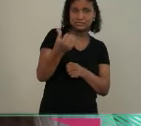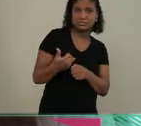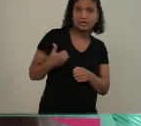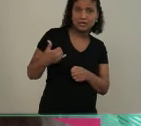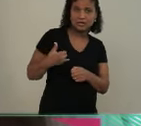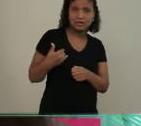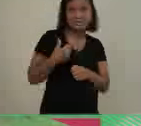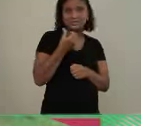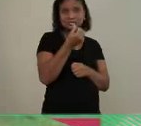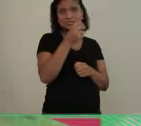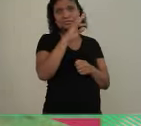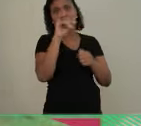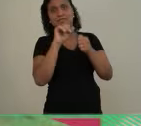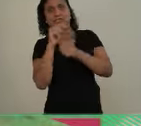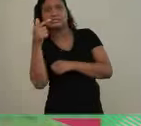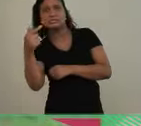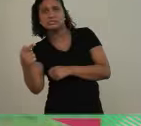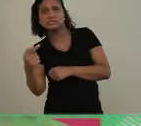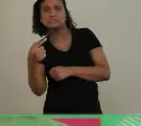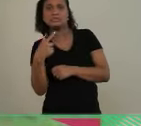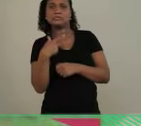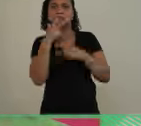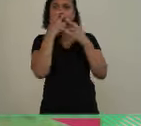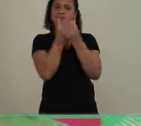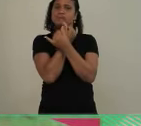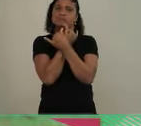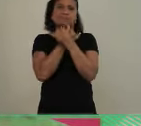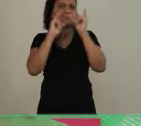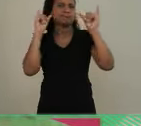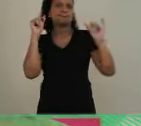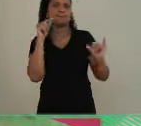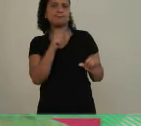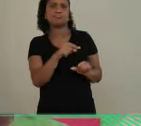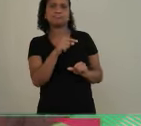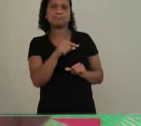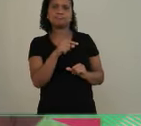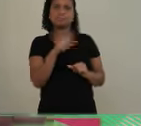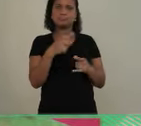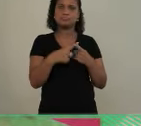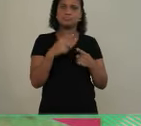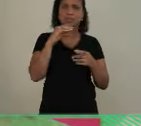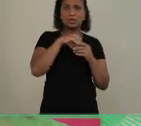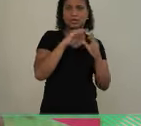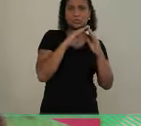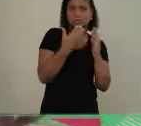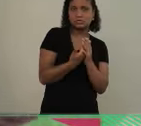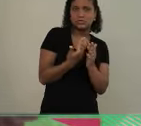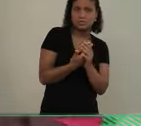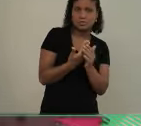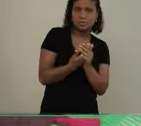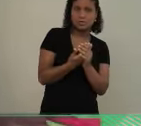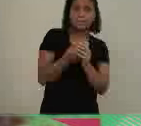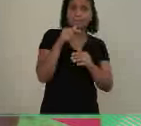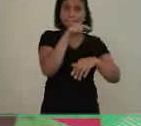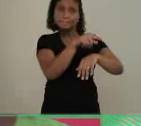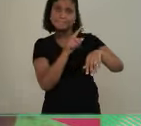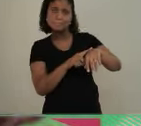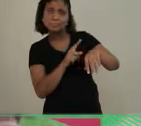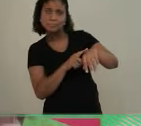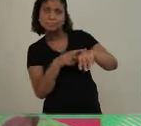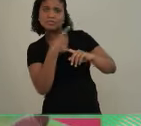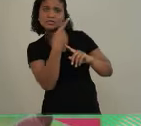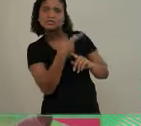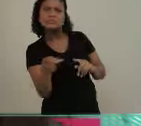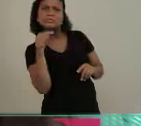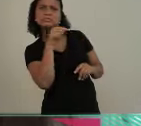que ela não poderia. E aí, quando ela faz 6 anos, de 6 para 7 anos, entra o grande choque. Temos que entrar numa